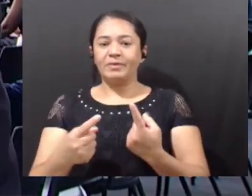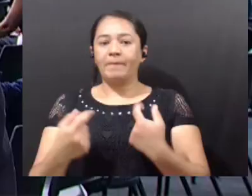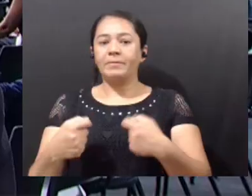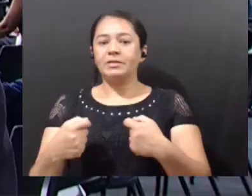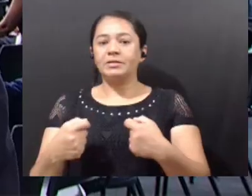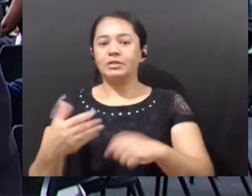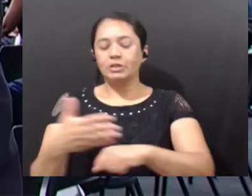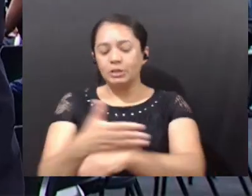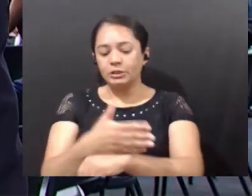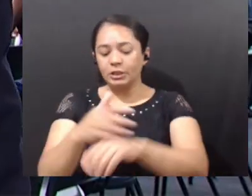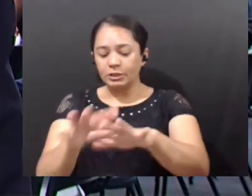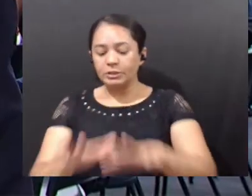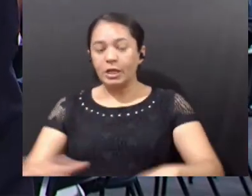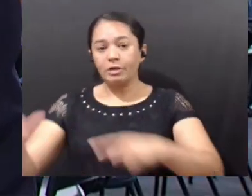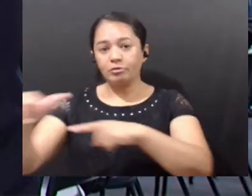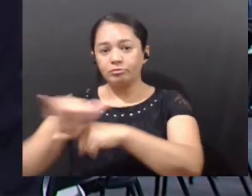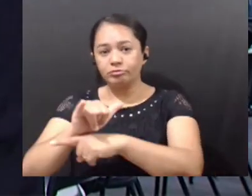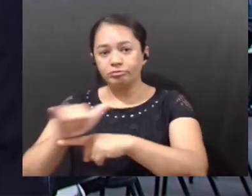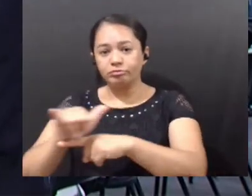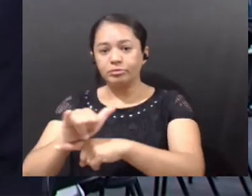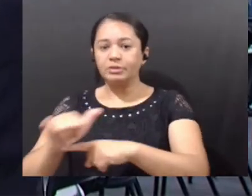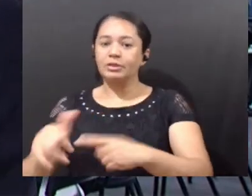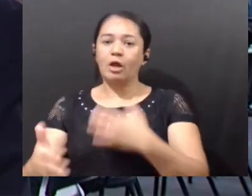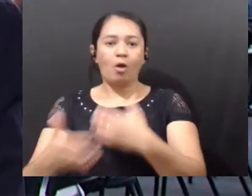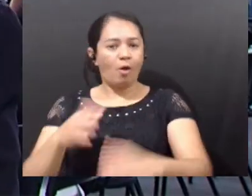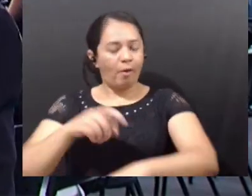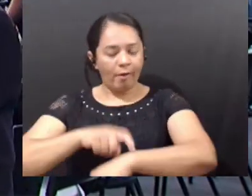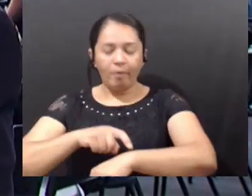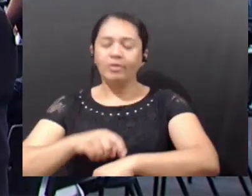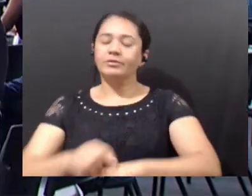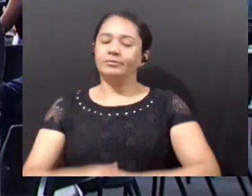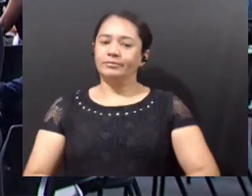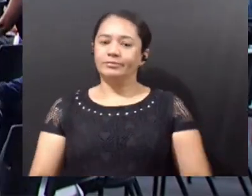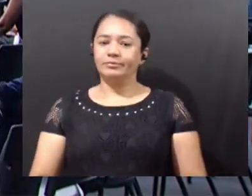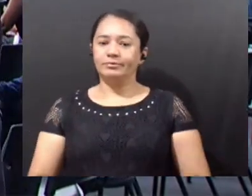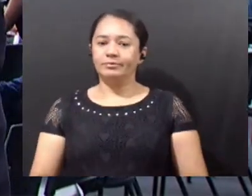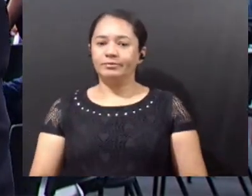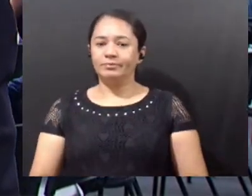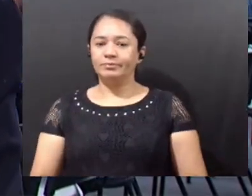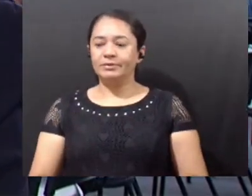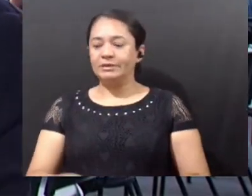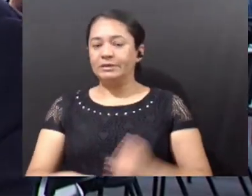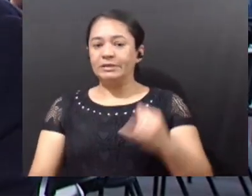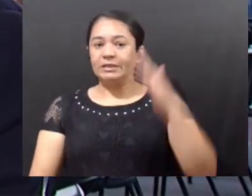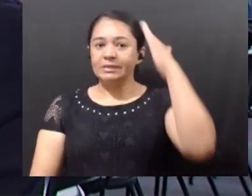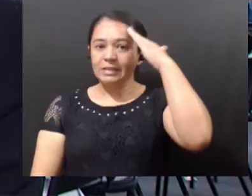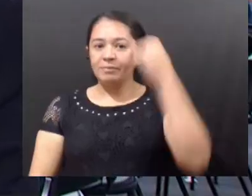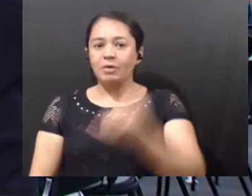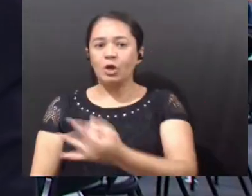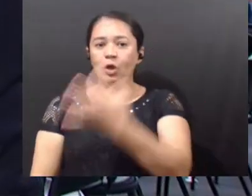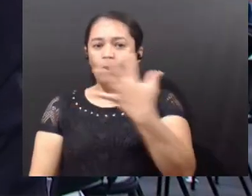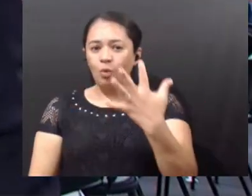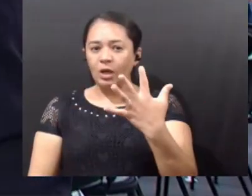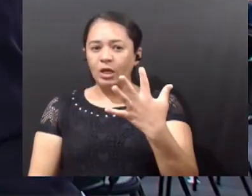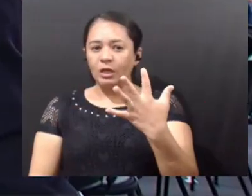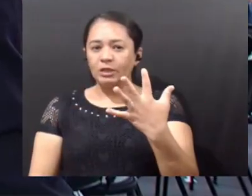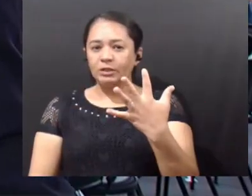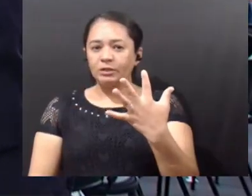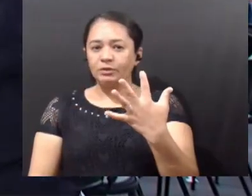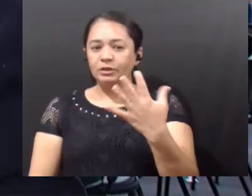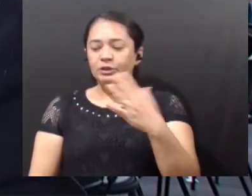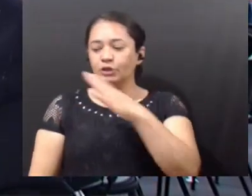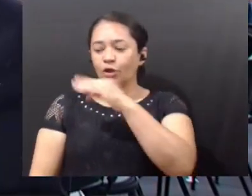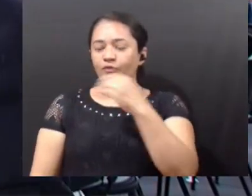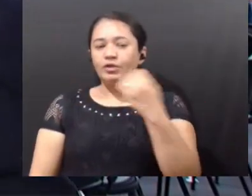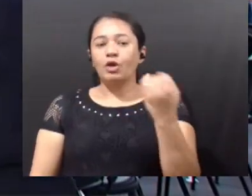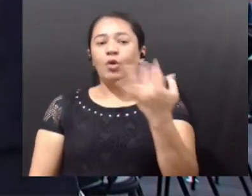estratégica da empresa em algum momento. Então, quando ele sabe quanto que vale de fato aquela função, fica até mais fácil depois ele trazer alguém para o